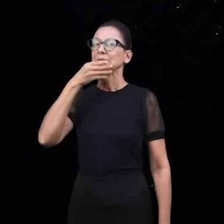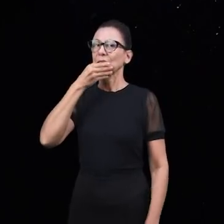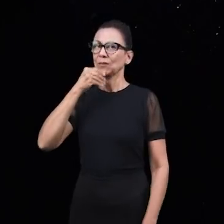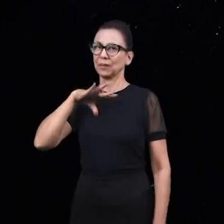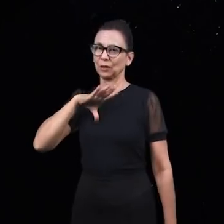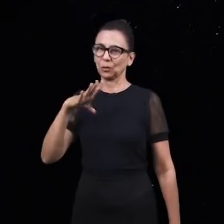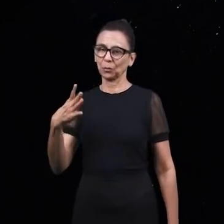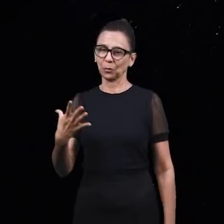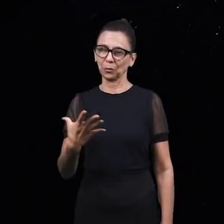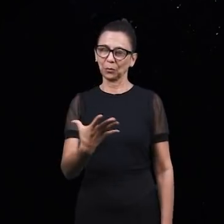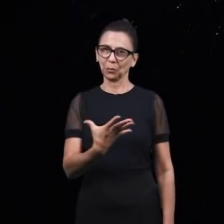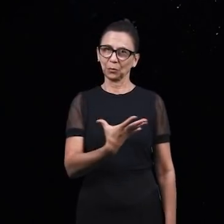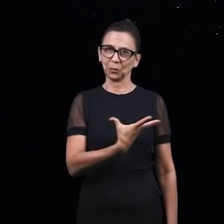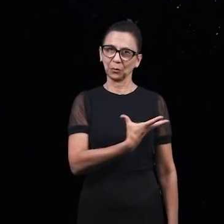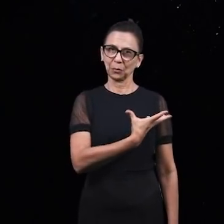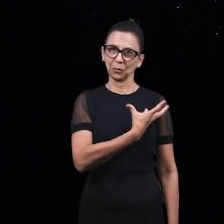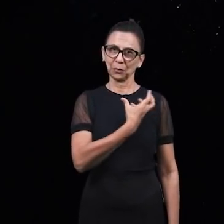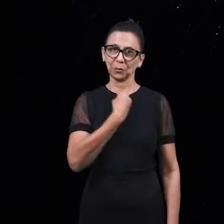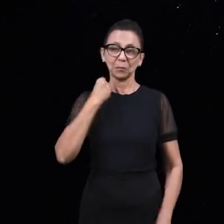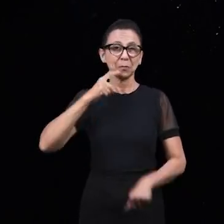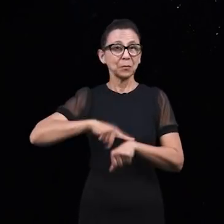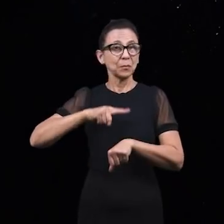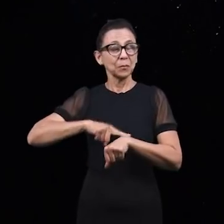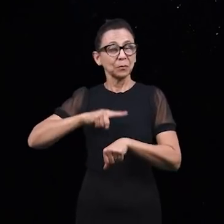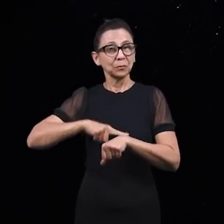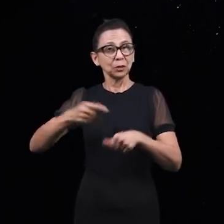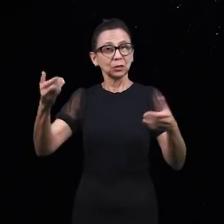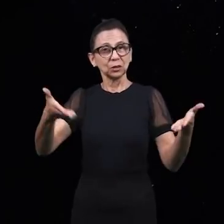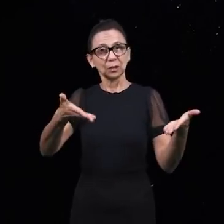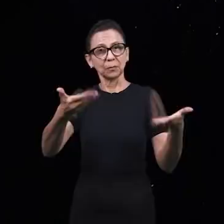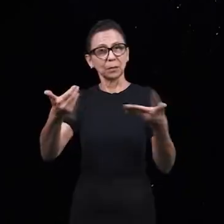Rei, Senhor, Salvador.